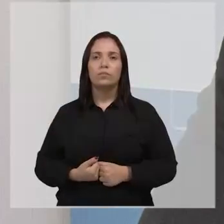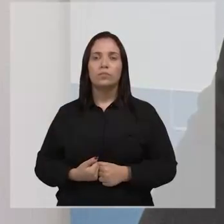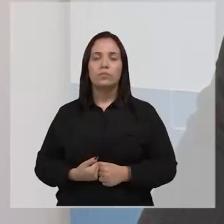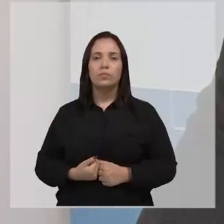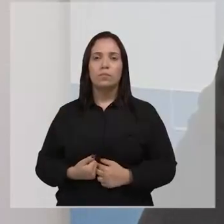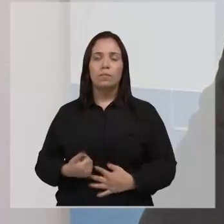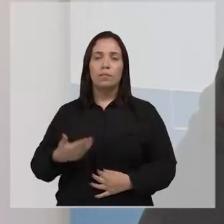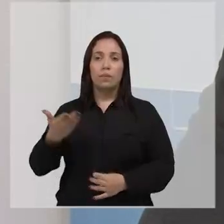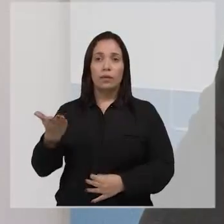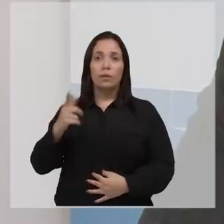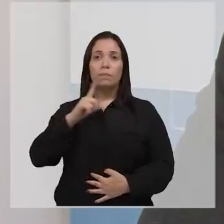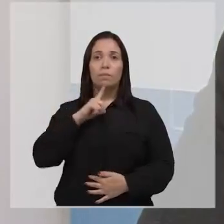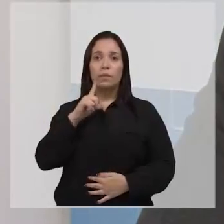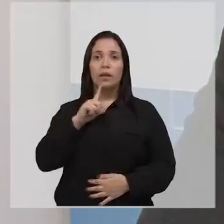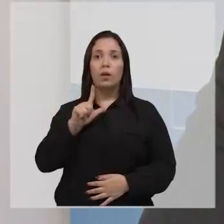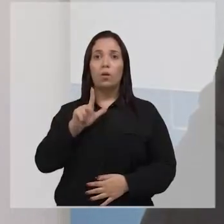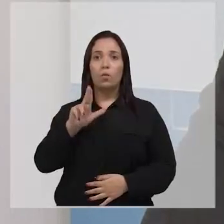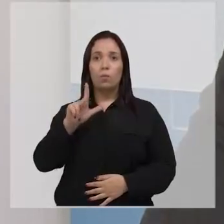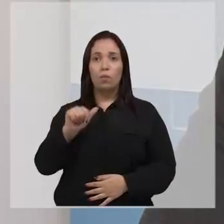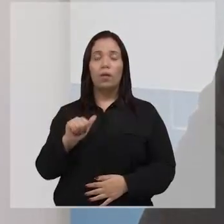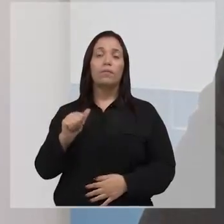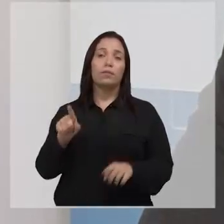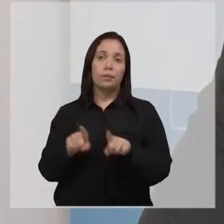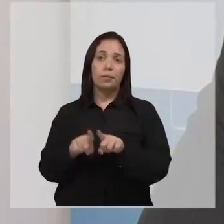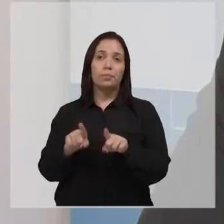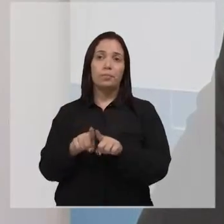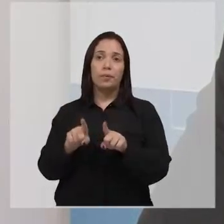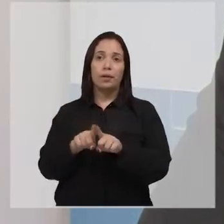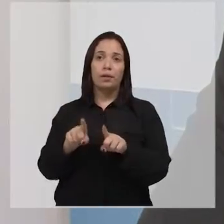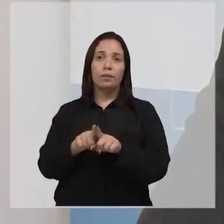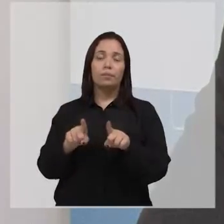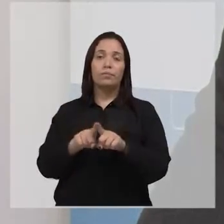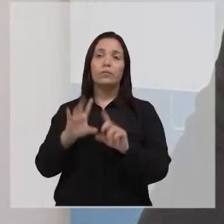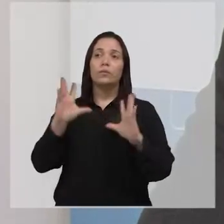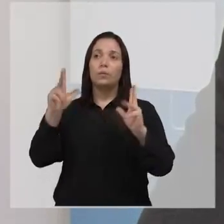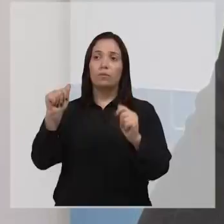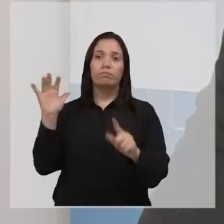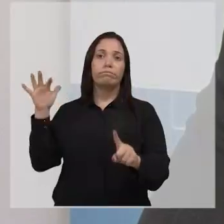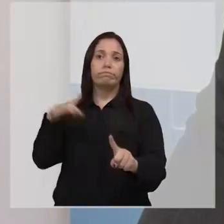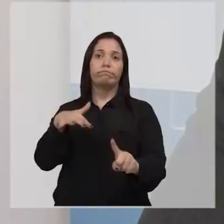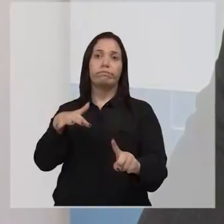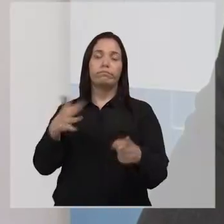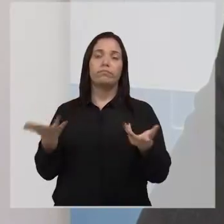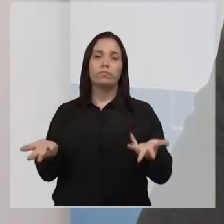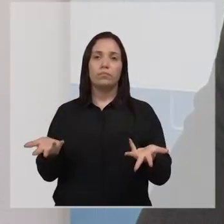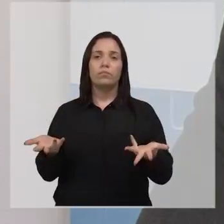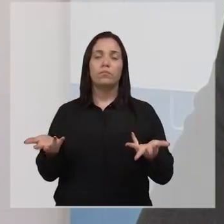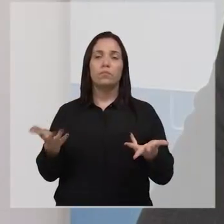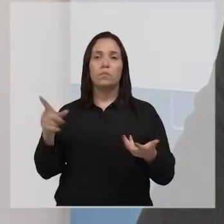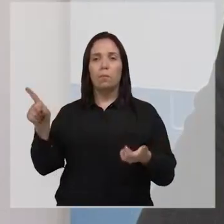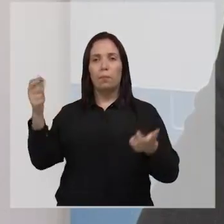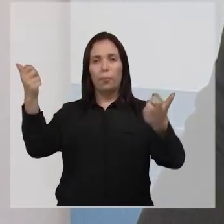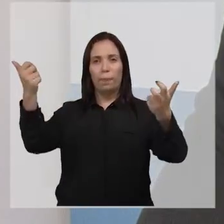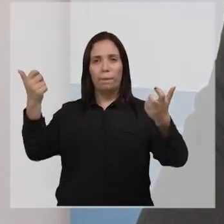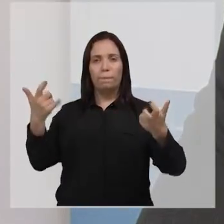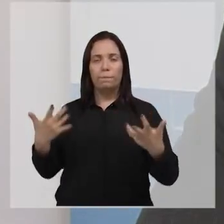Aí do outro lado está o Lula, que as pessoas votam nele independente do que ele tenha feito. E se aquilo que você está dizendo aí,